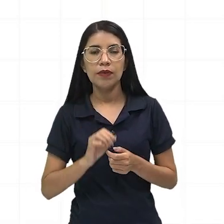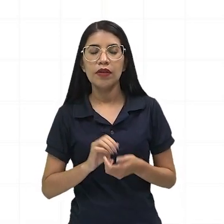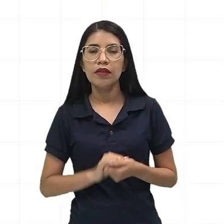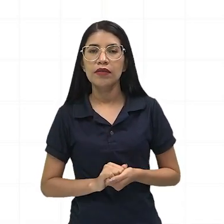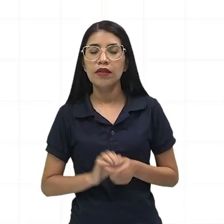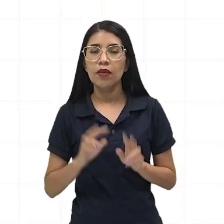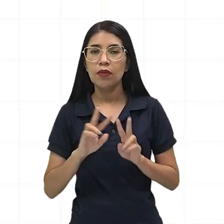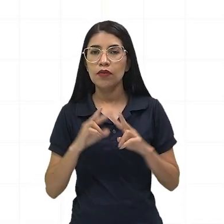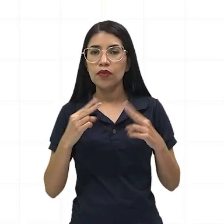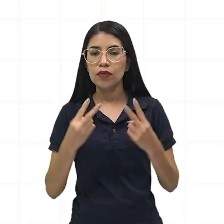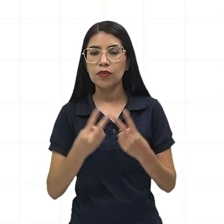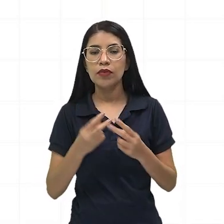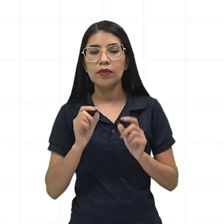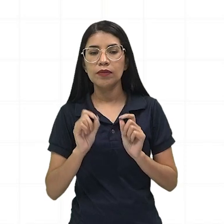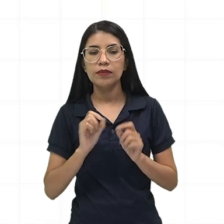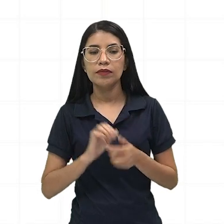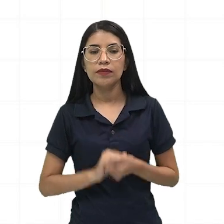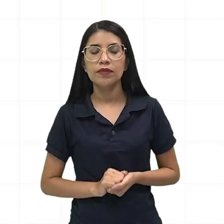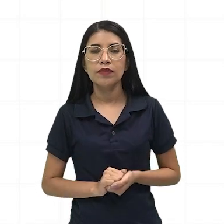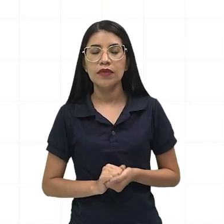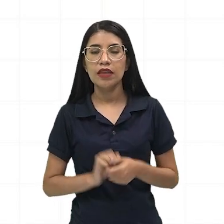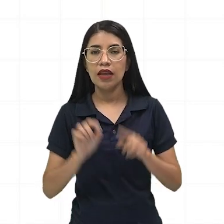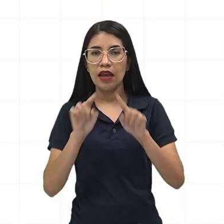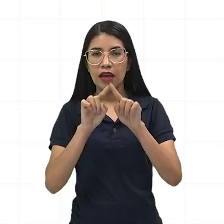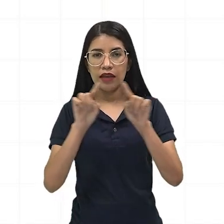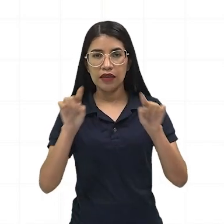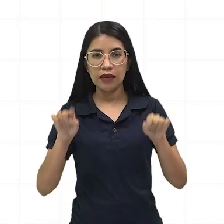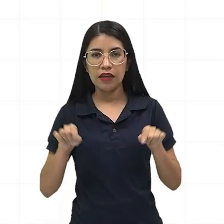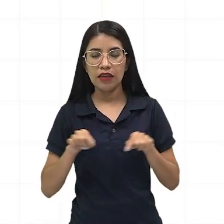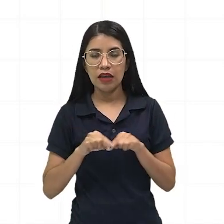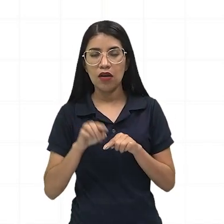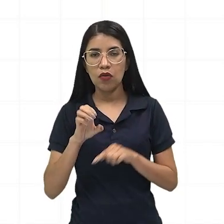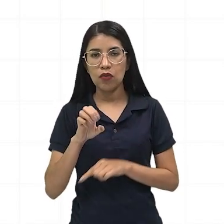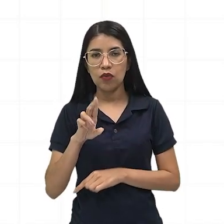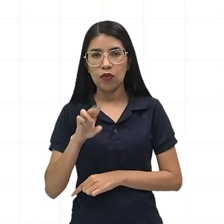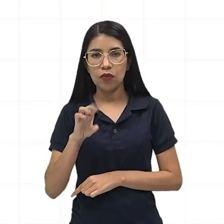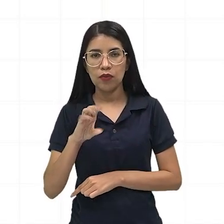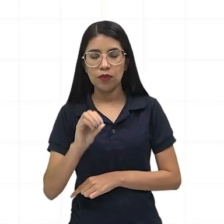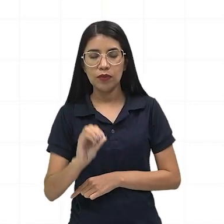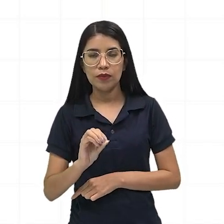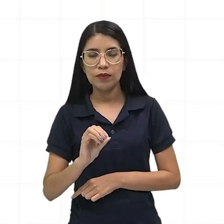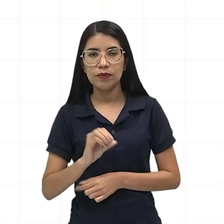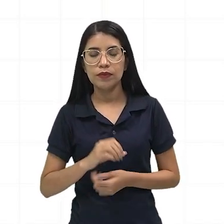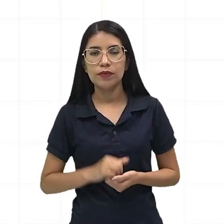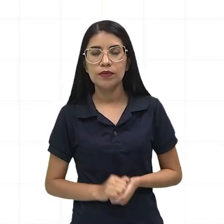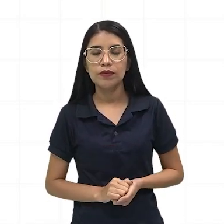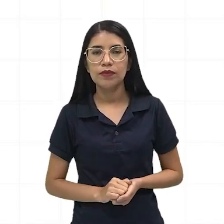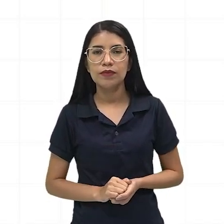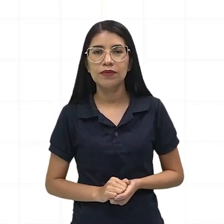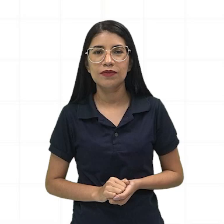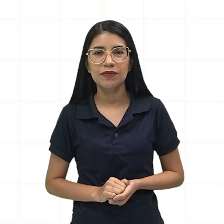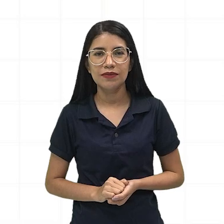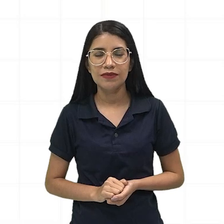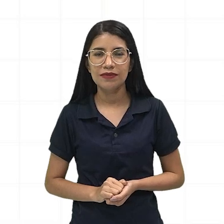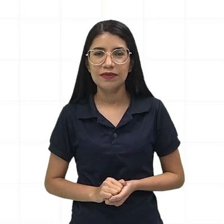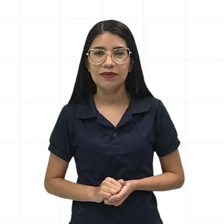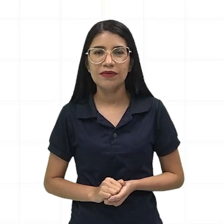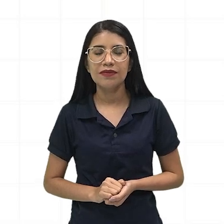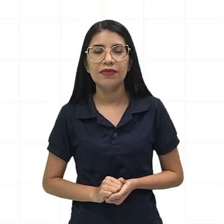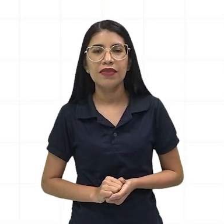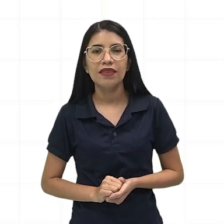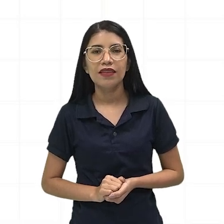isso significa, né? Nós estamos falando de uma figura tridimensional, que é o cubo.